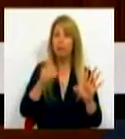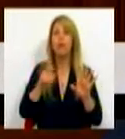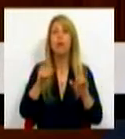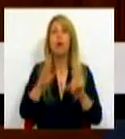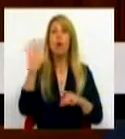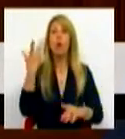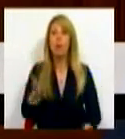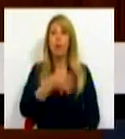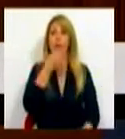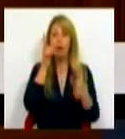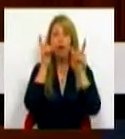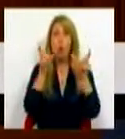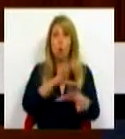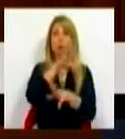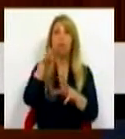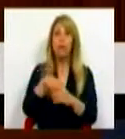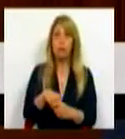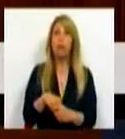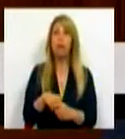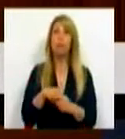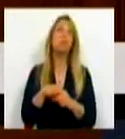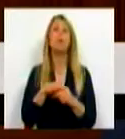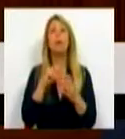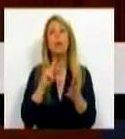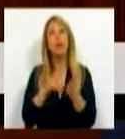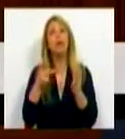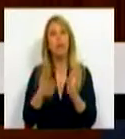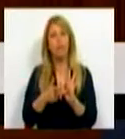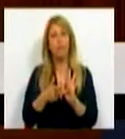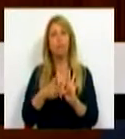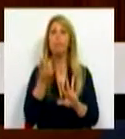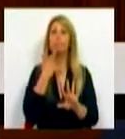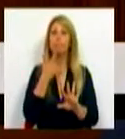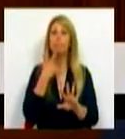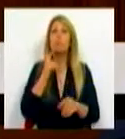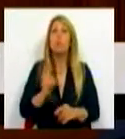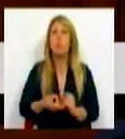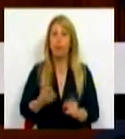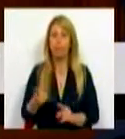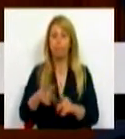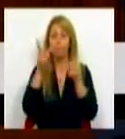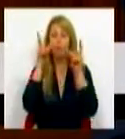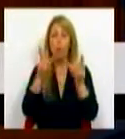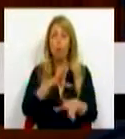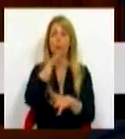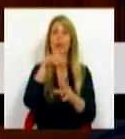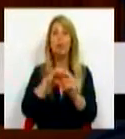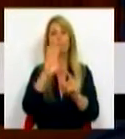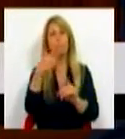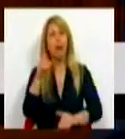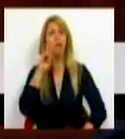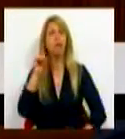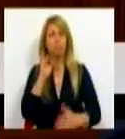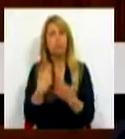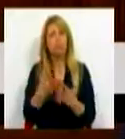Quando estamos a falar de controle interno, tecnicamente entende-se que o controle interno dá uma segurança razoável, que